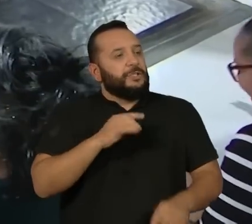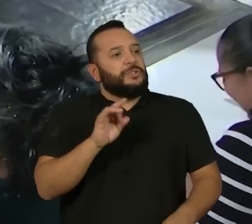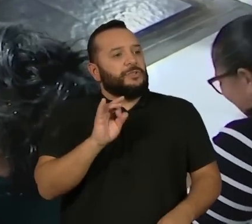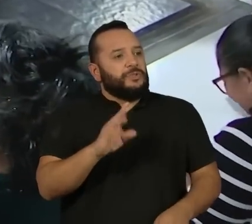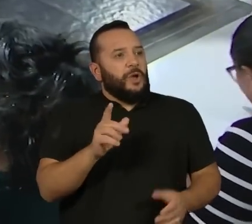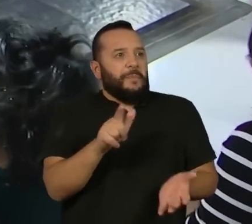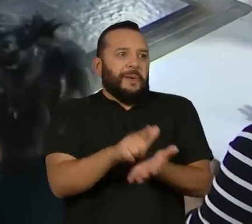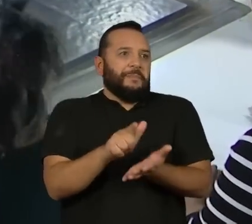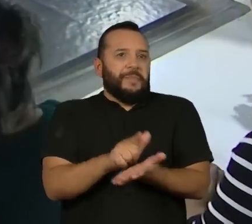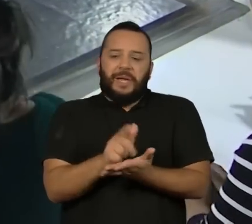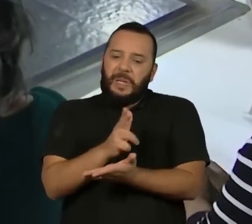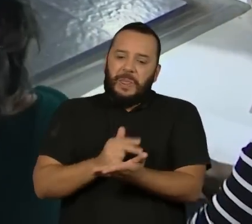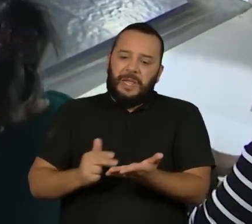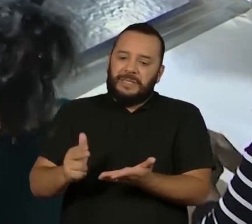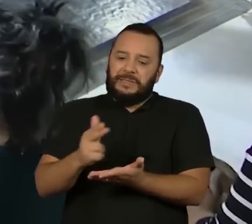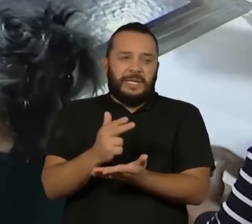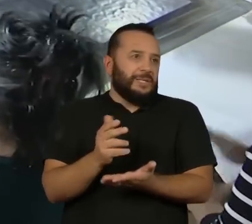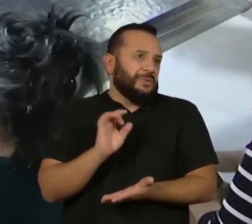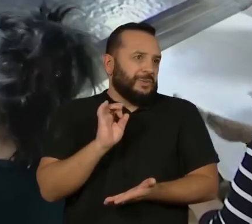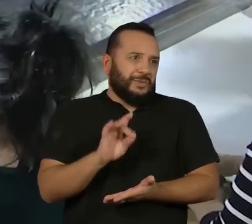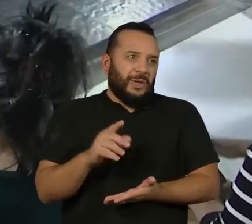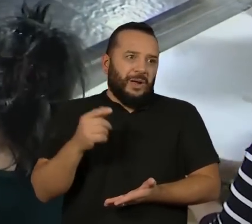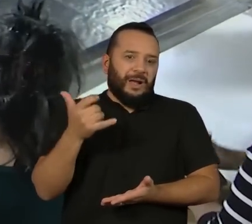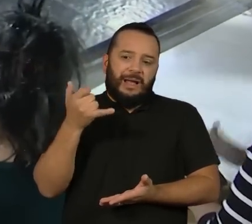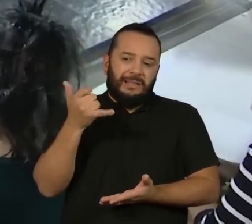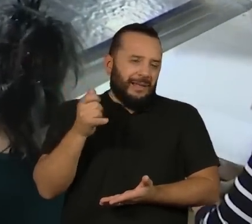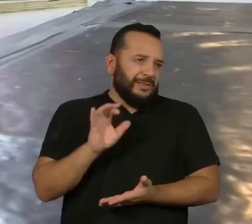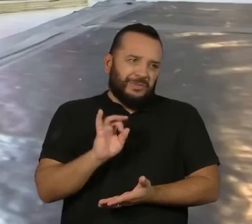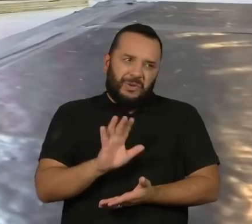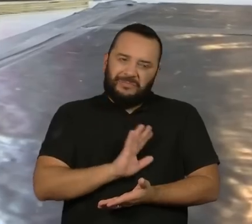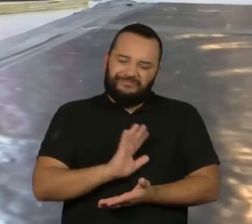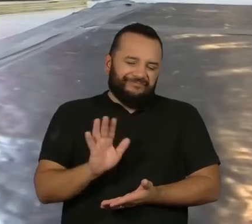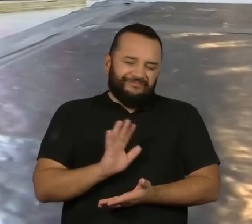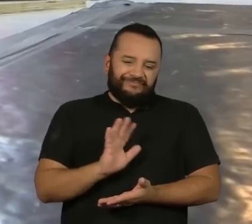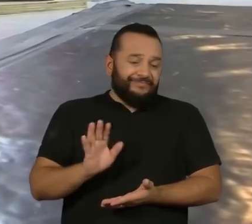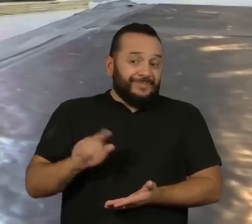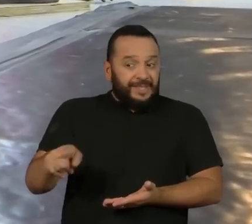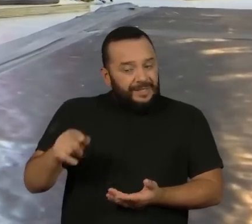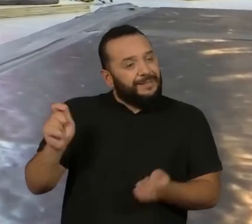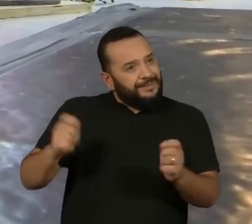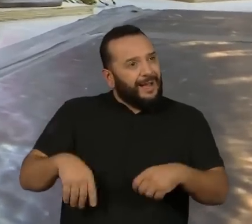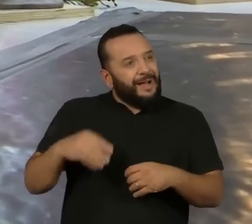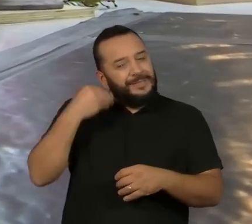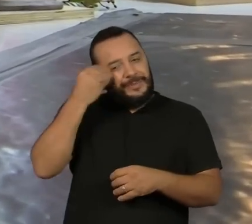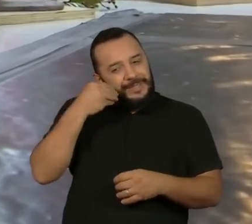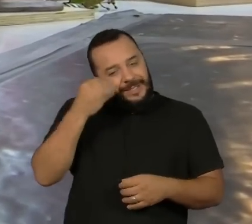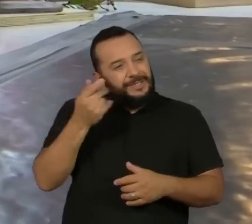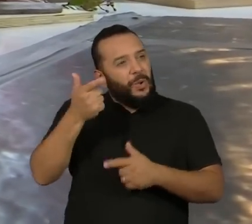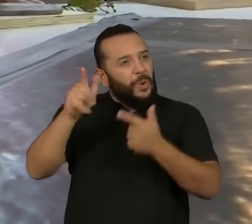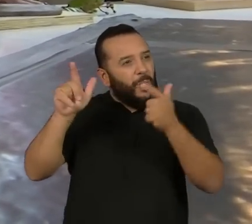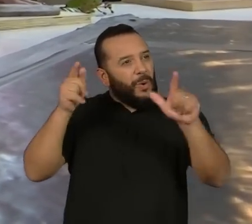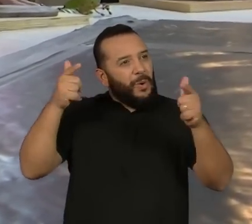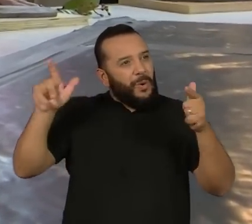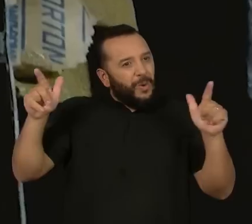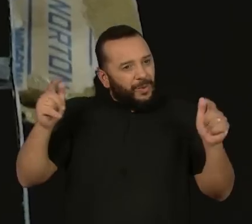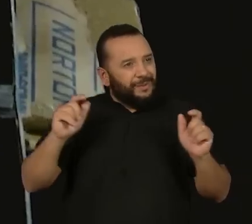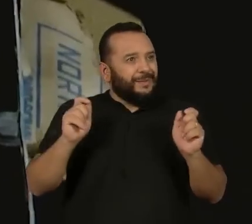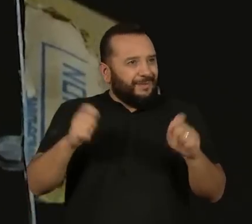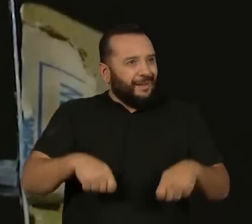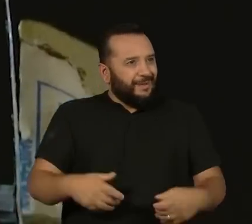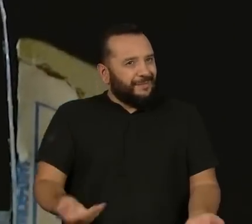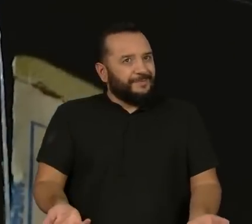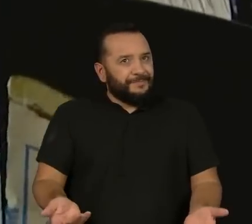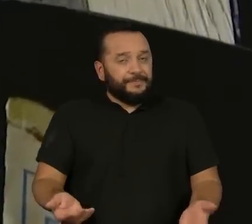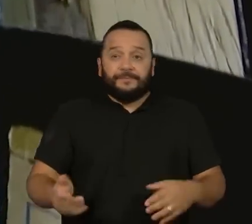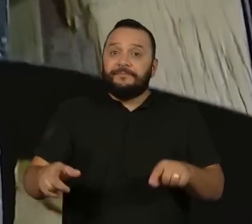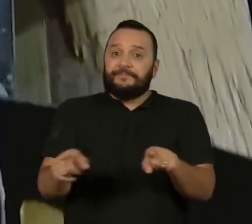no desenho com canetinha, essa criança não está tendo a possibilidade de experimentar outras formas de expressão. Então, a